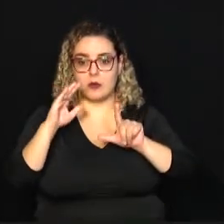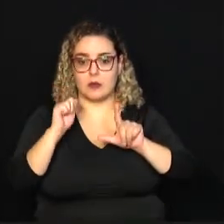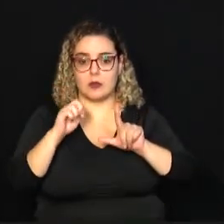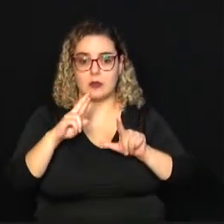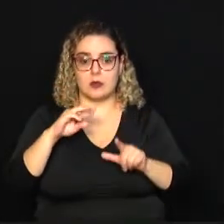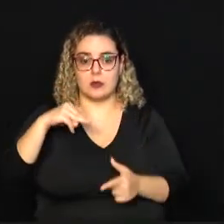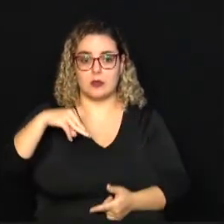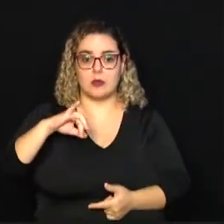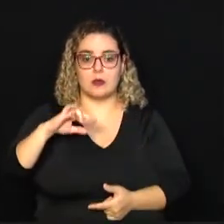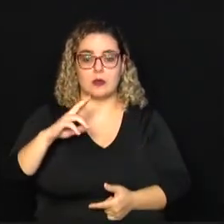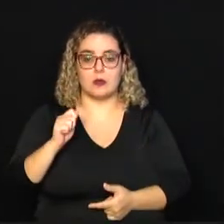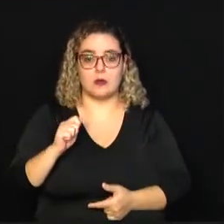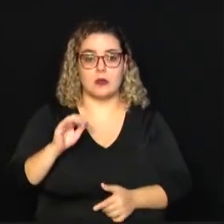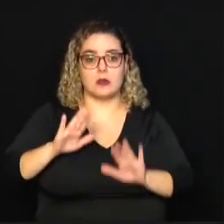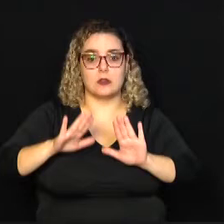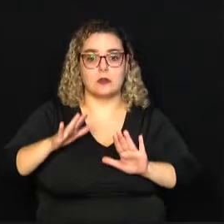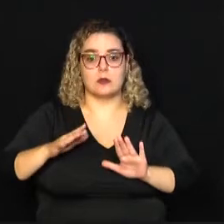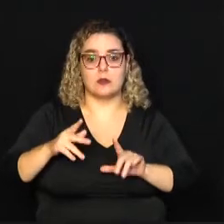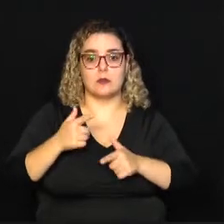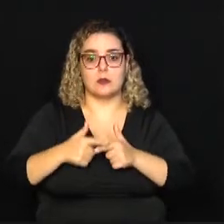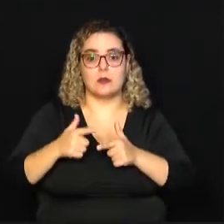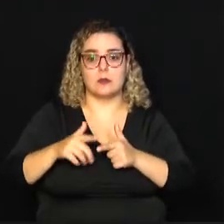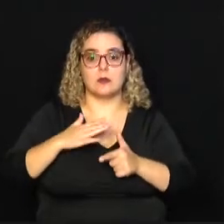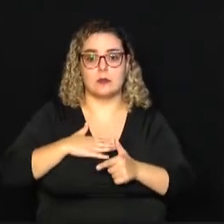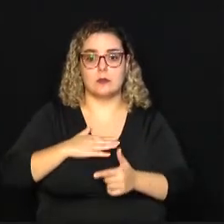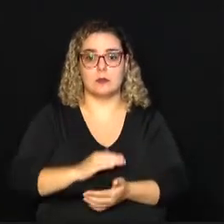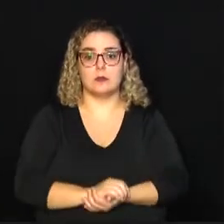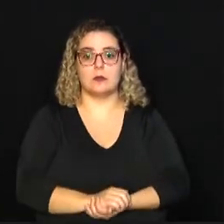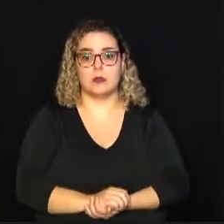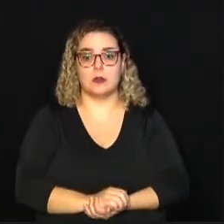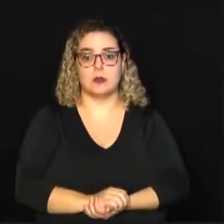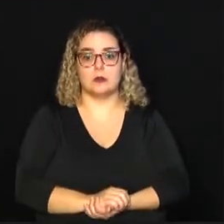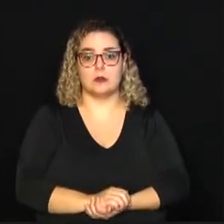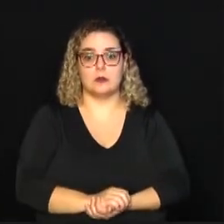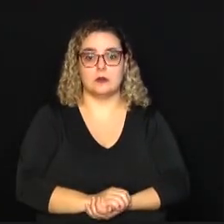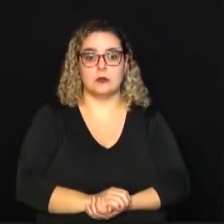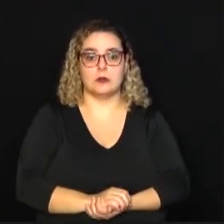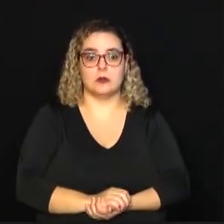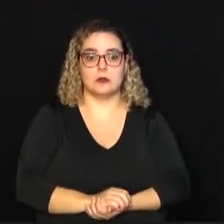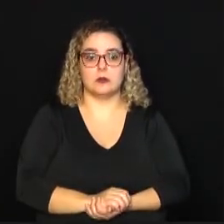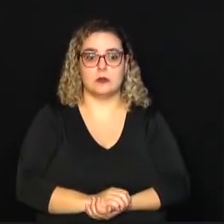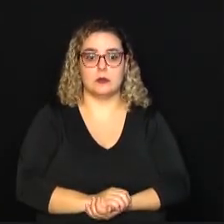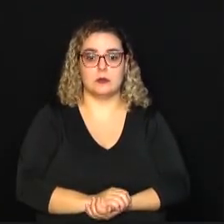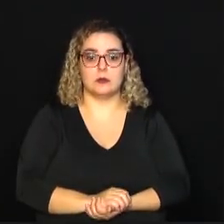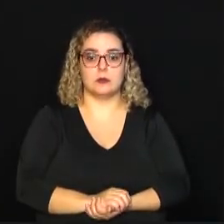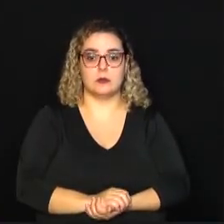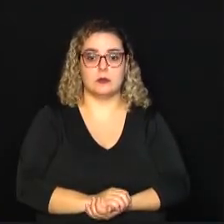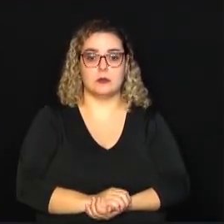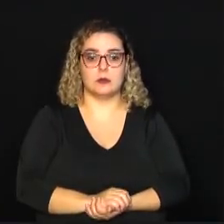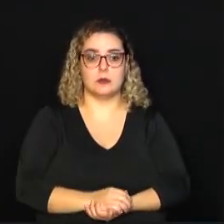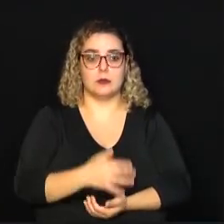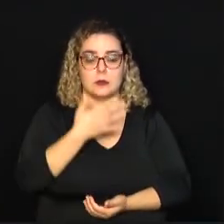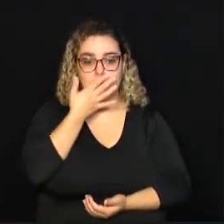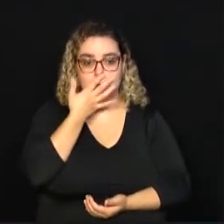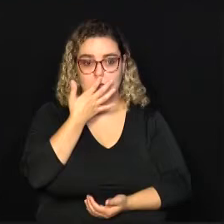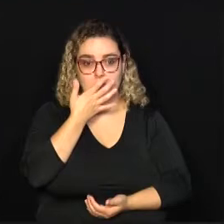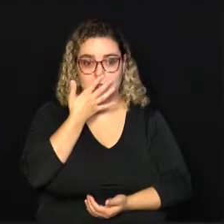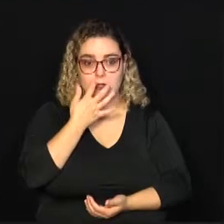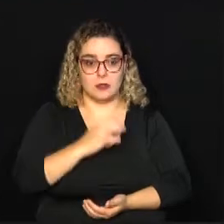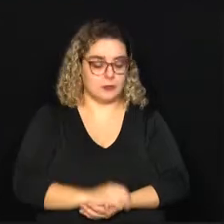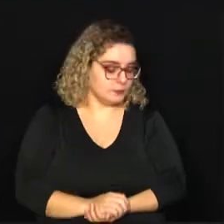problema só meu. Não, né? Ninguém está ouvindo.